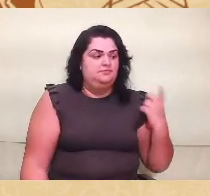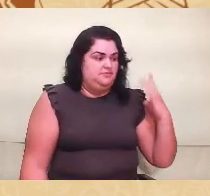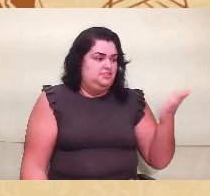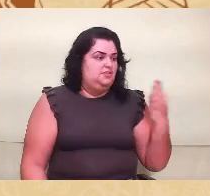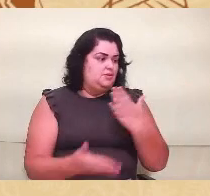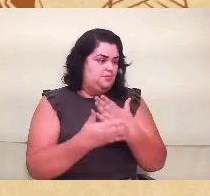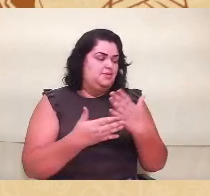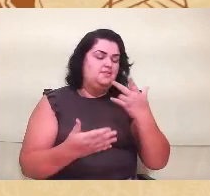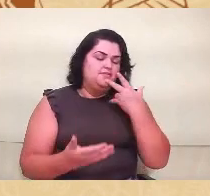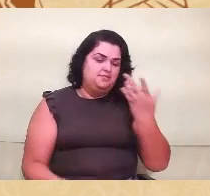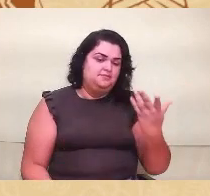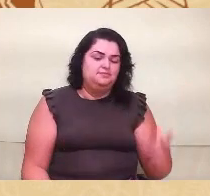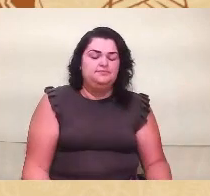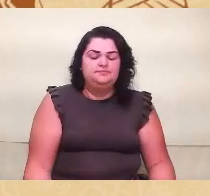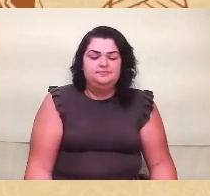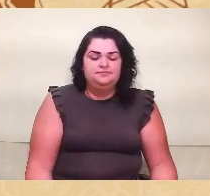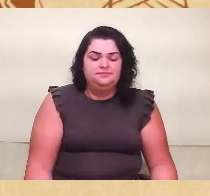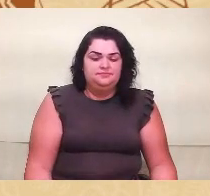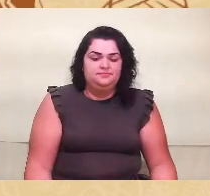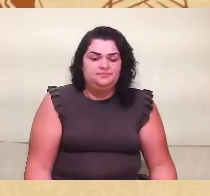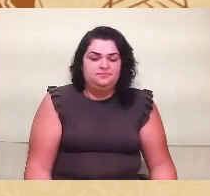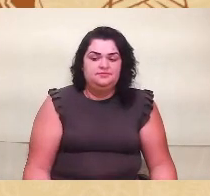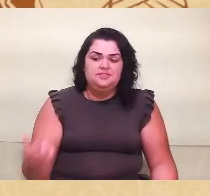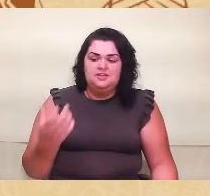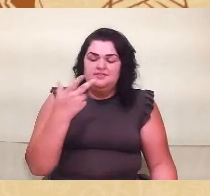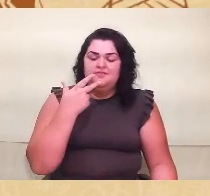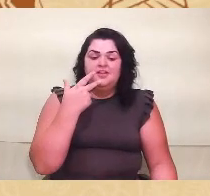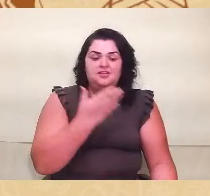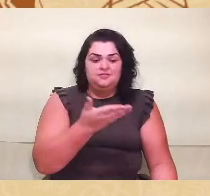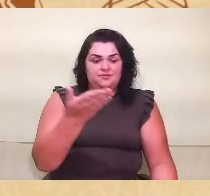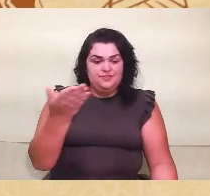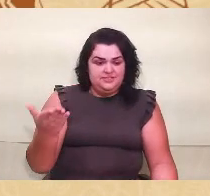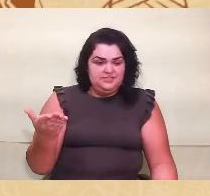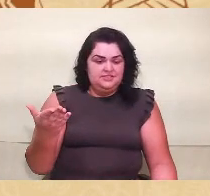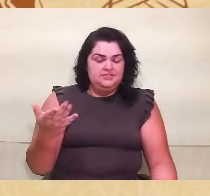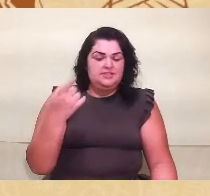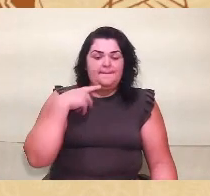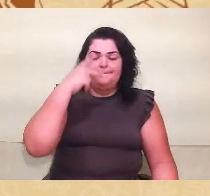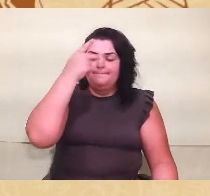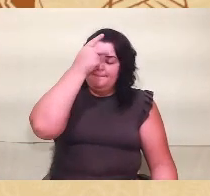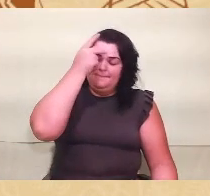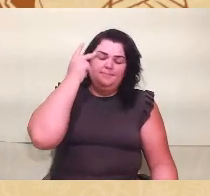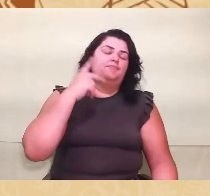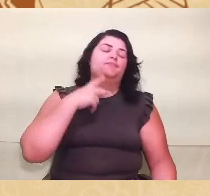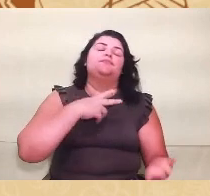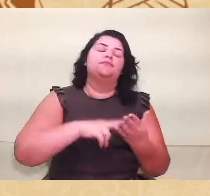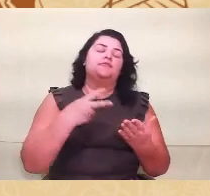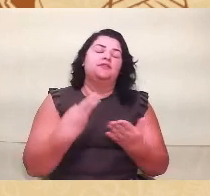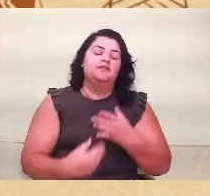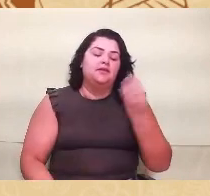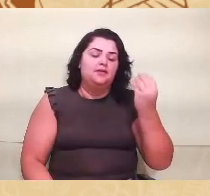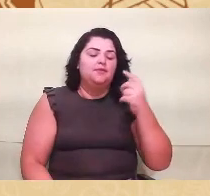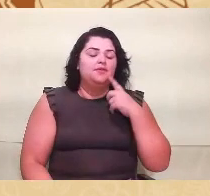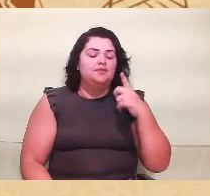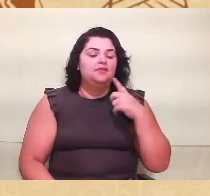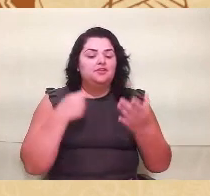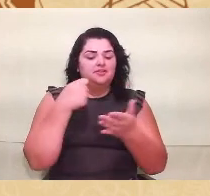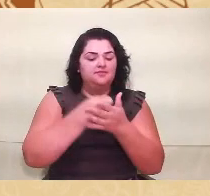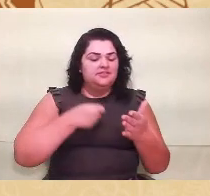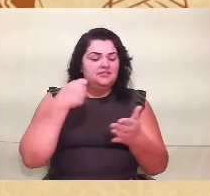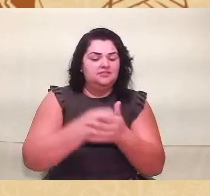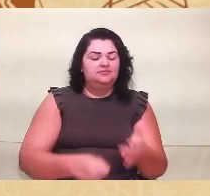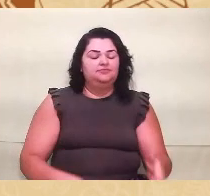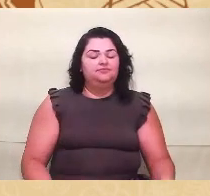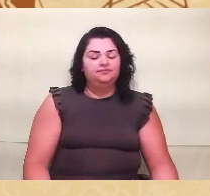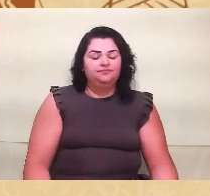quero dizer isso para vocês, né, que o seu povo me representou muito naquela manifestação. E